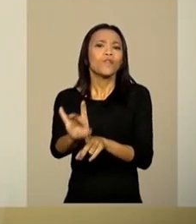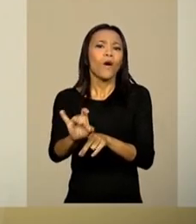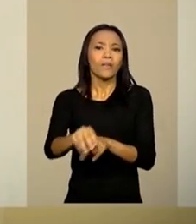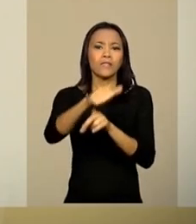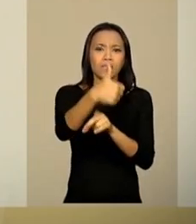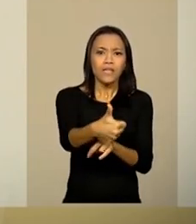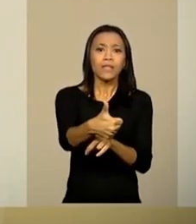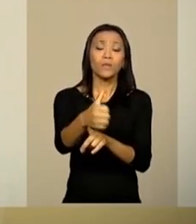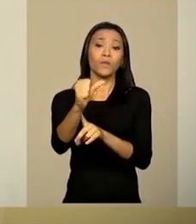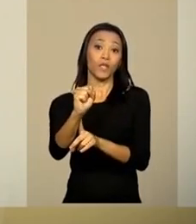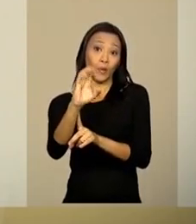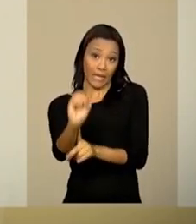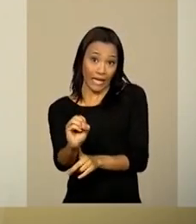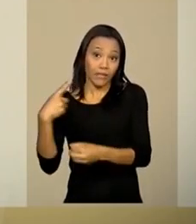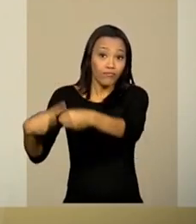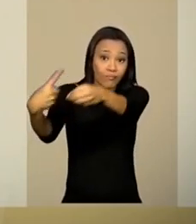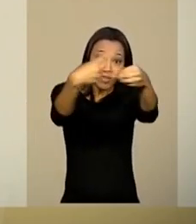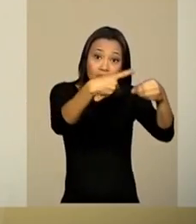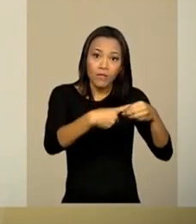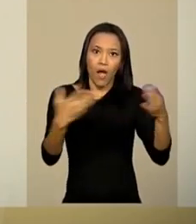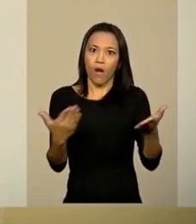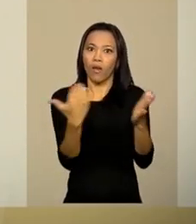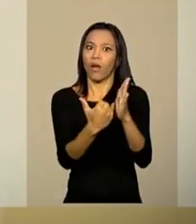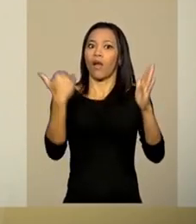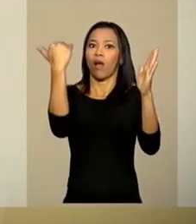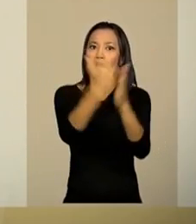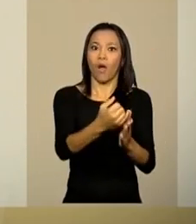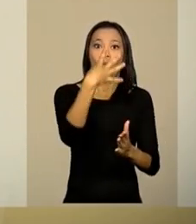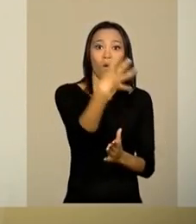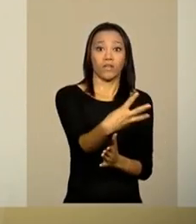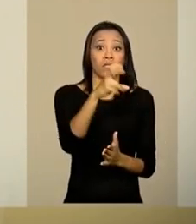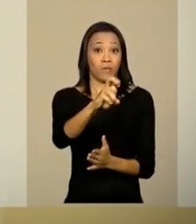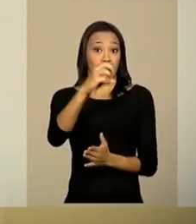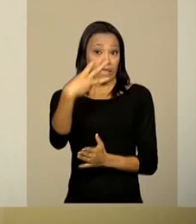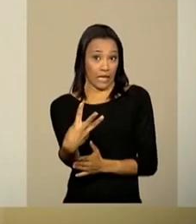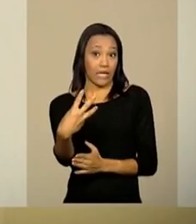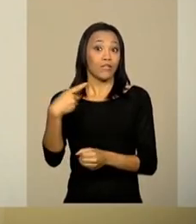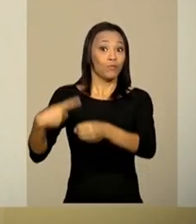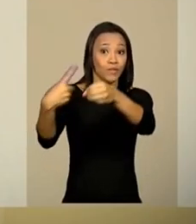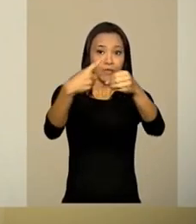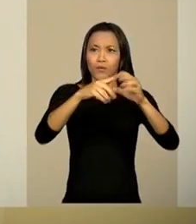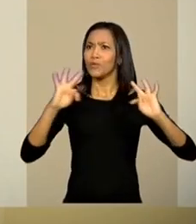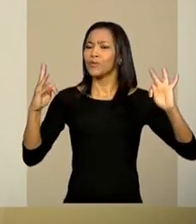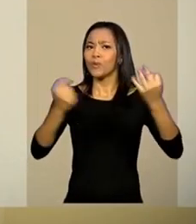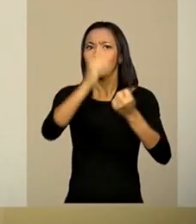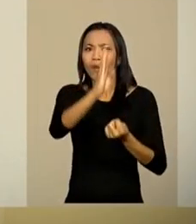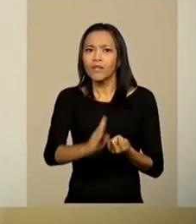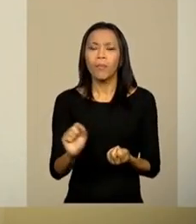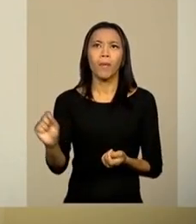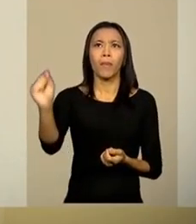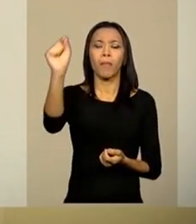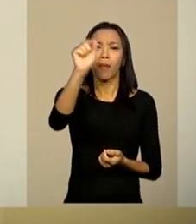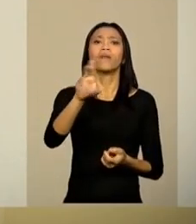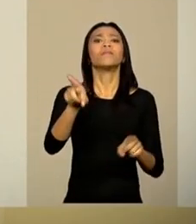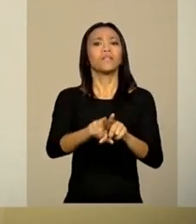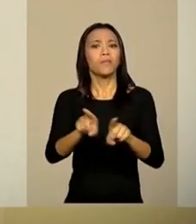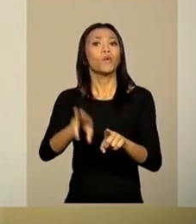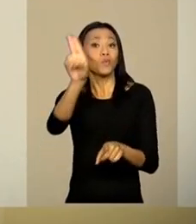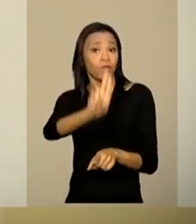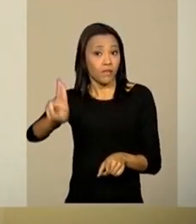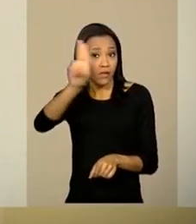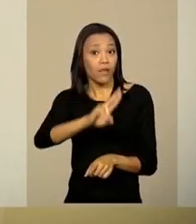180 municípios. Agora temos 453 municípios de todo o país com campos de universidades